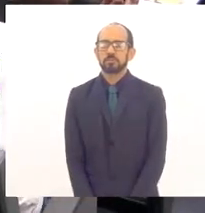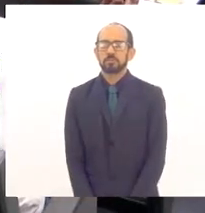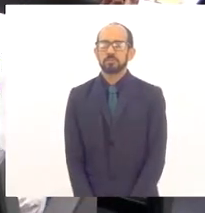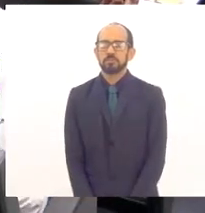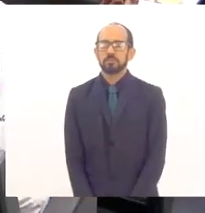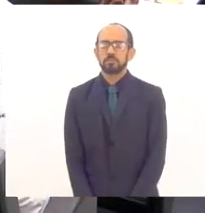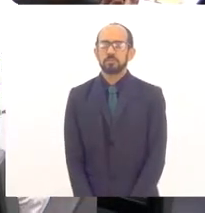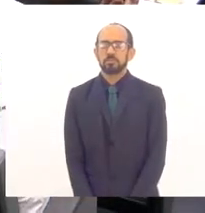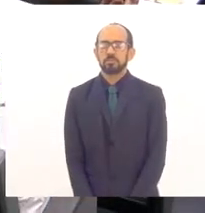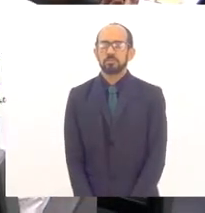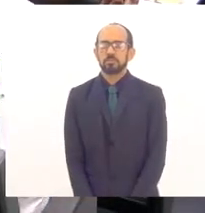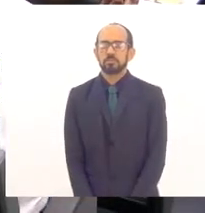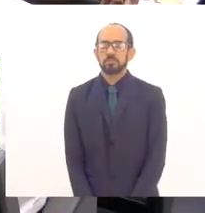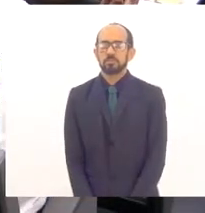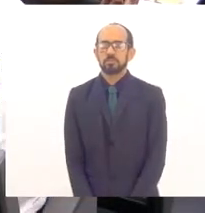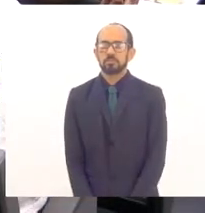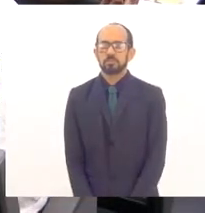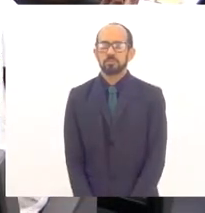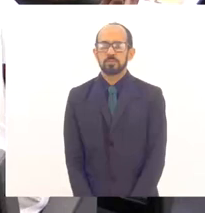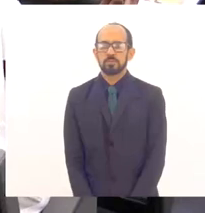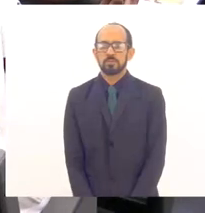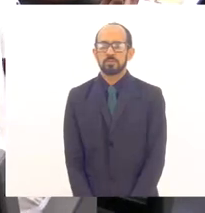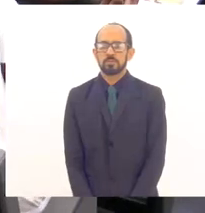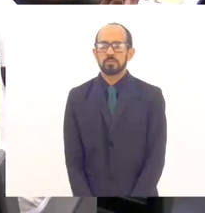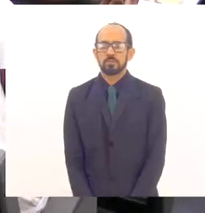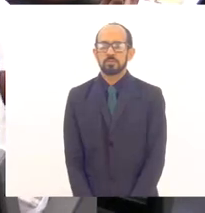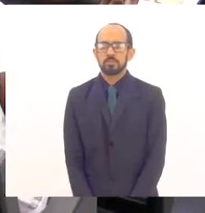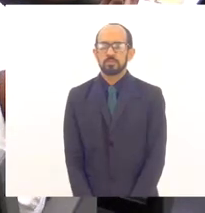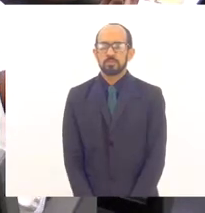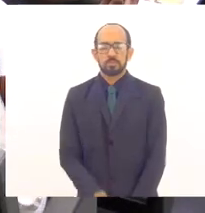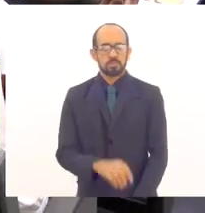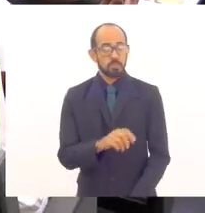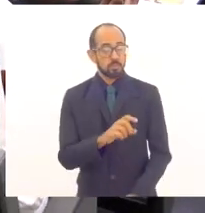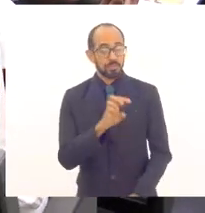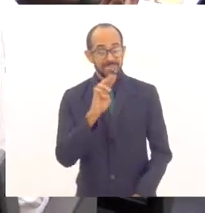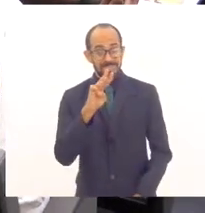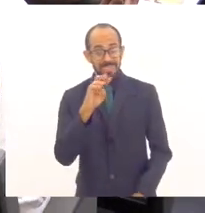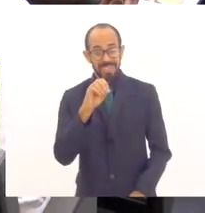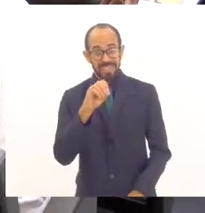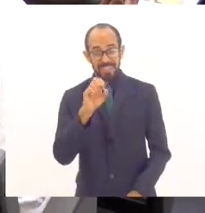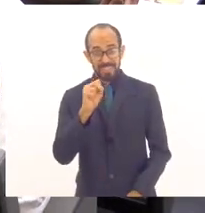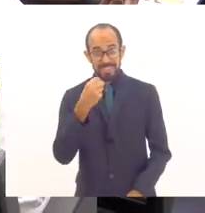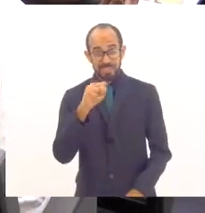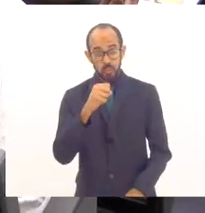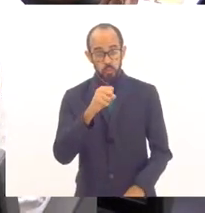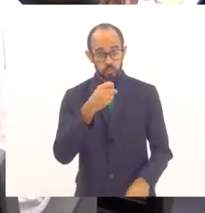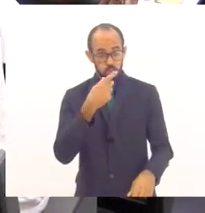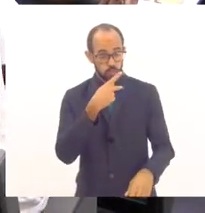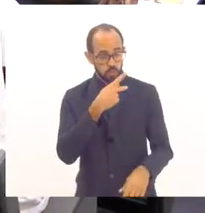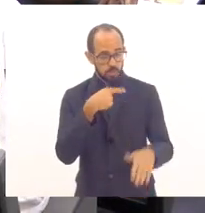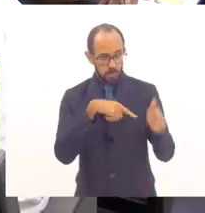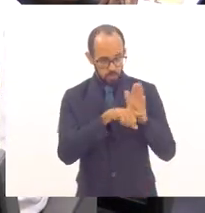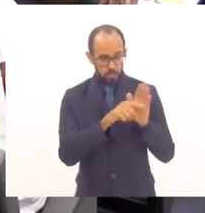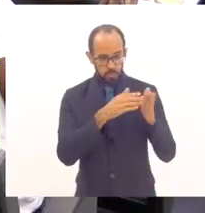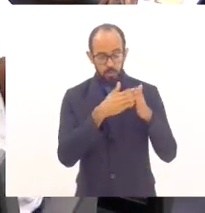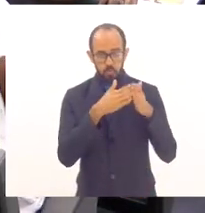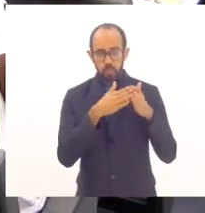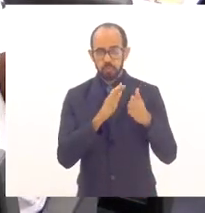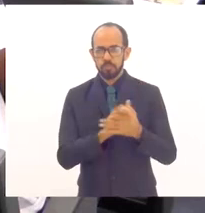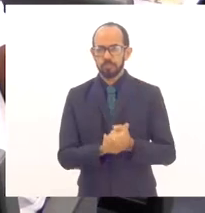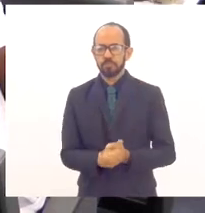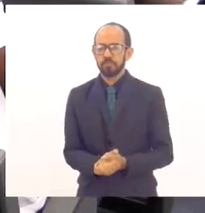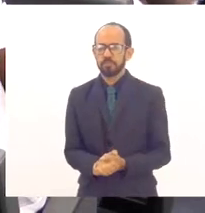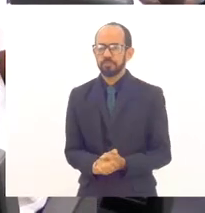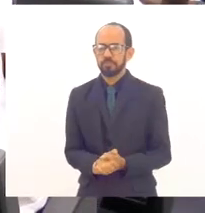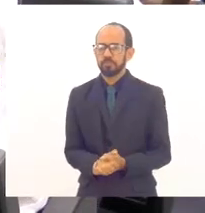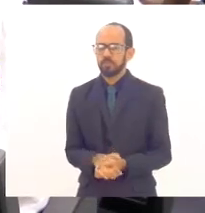Eu vou te dar. Tá bom. Tá bom, faça 30 segundos para a sua perguntinha. Não, é que